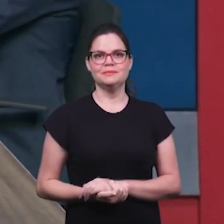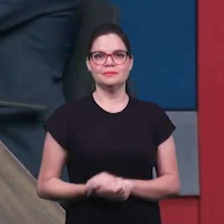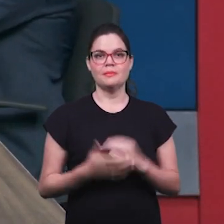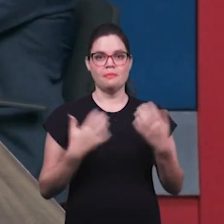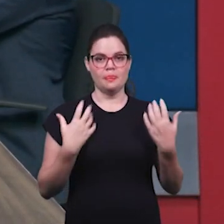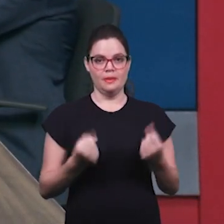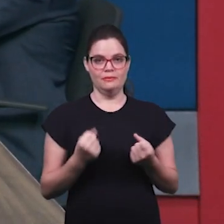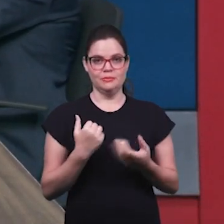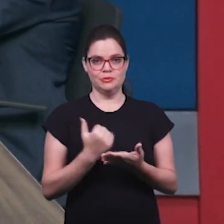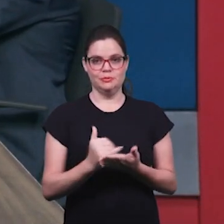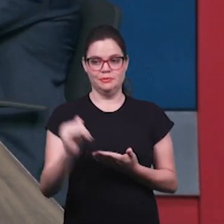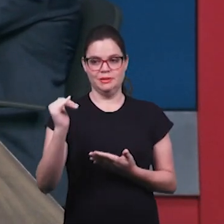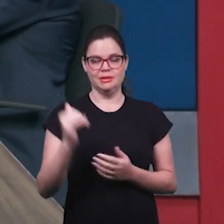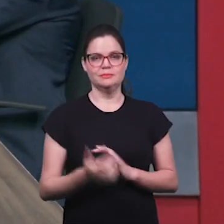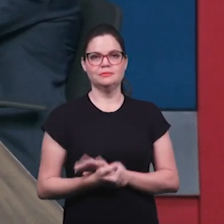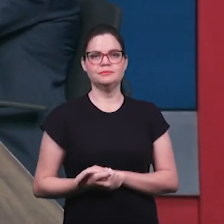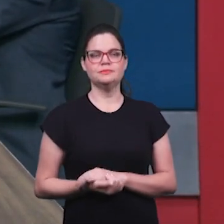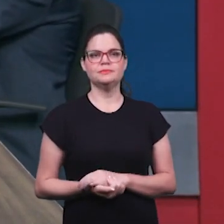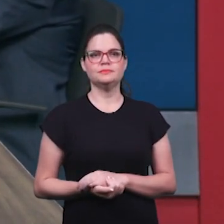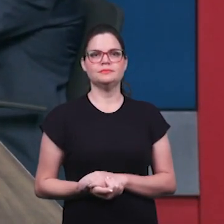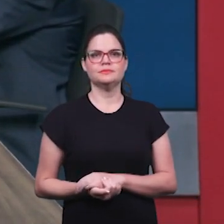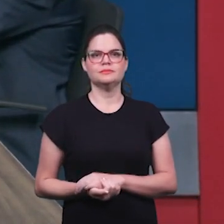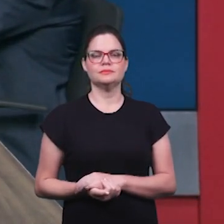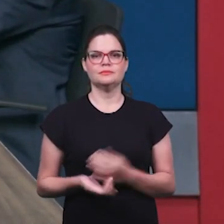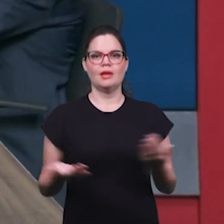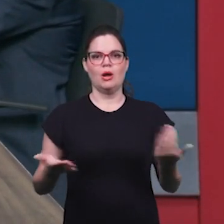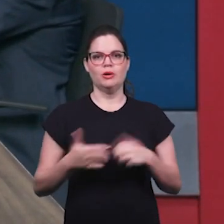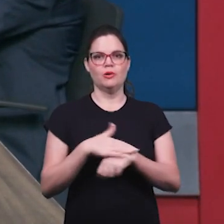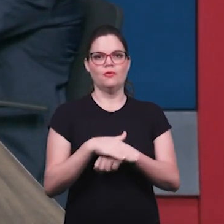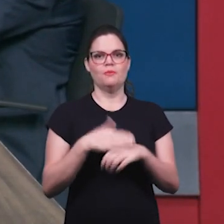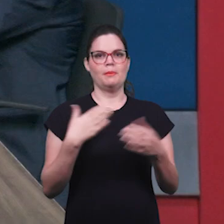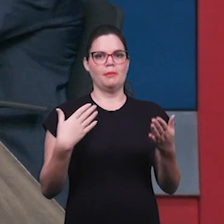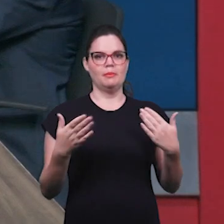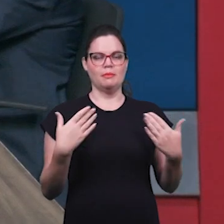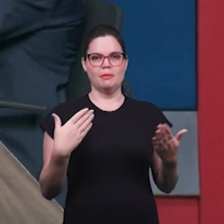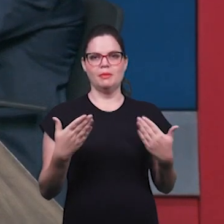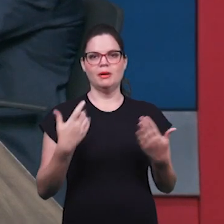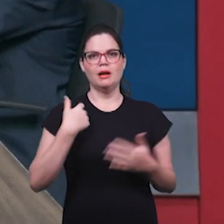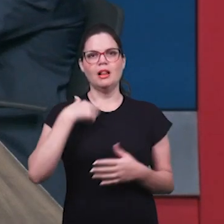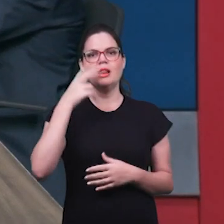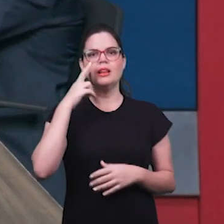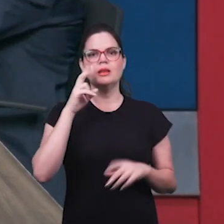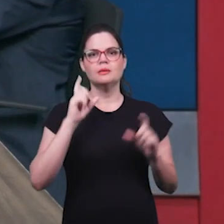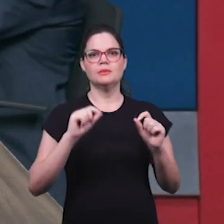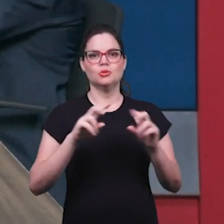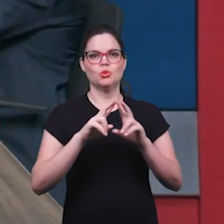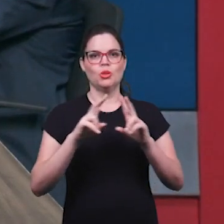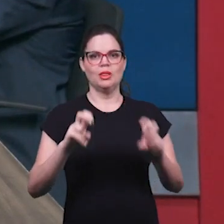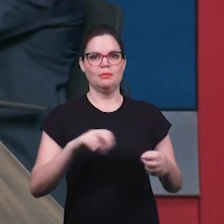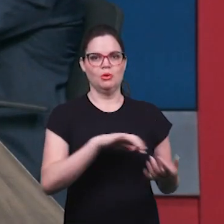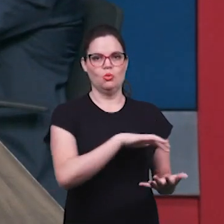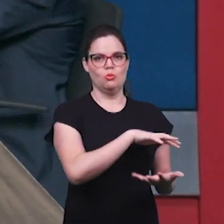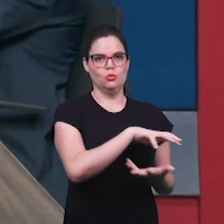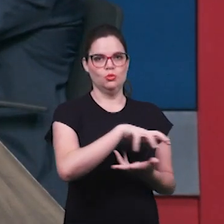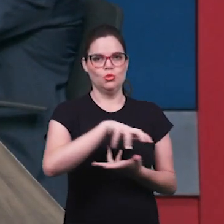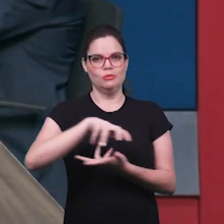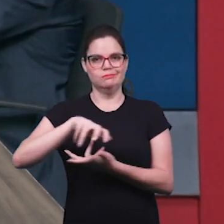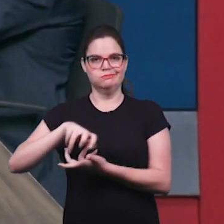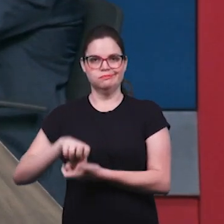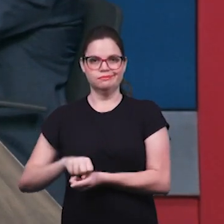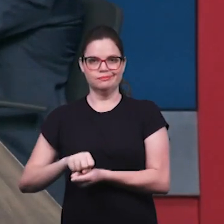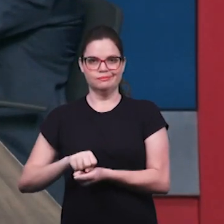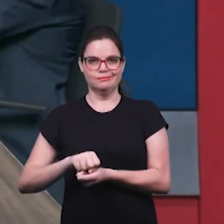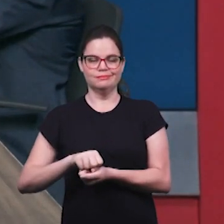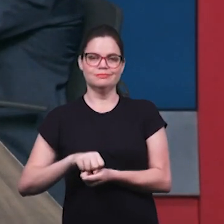Vamos lá, nós vamos iniciar aqui então a nossa conversa, lembrando que o tema é O Mundo Envelhece, e nós vamos